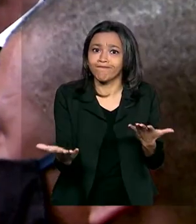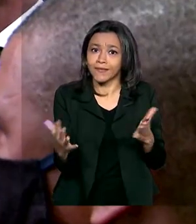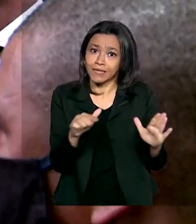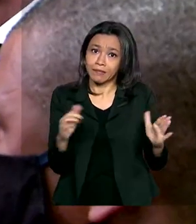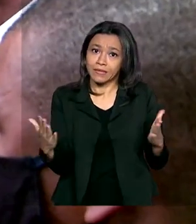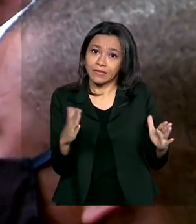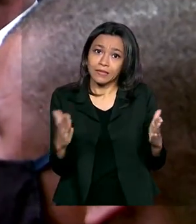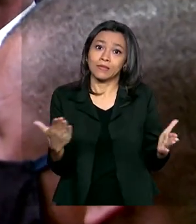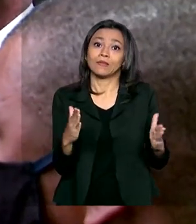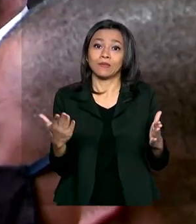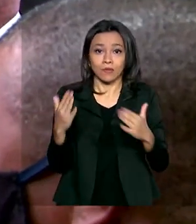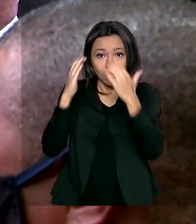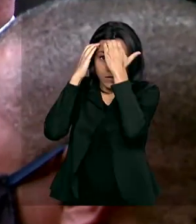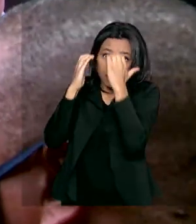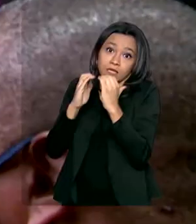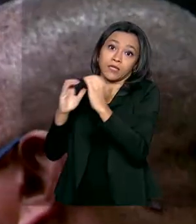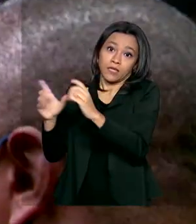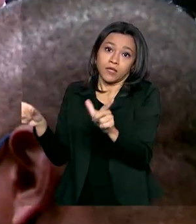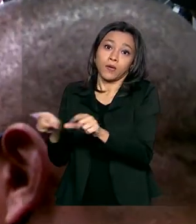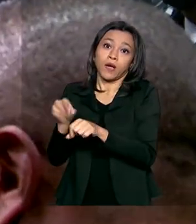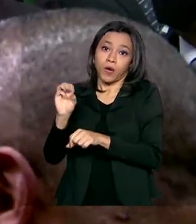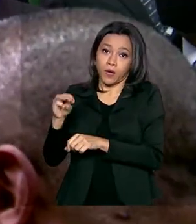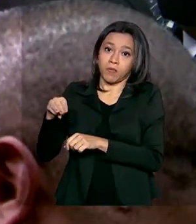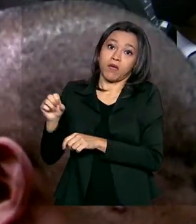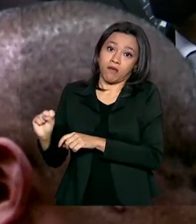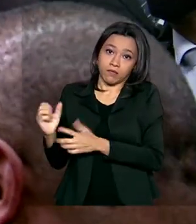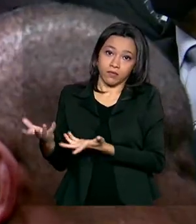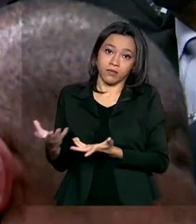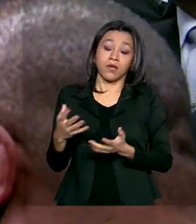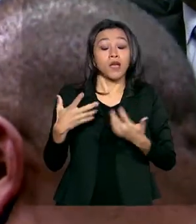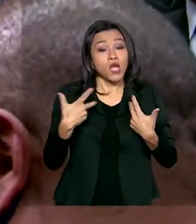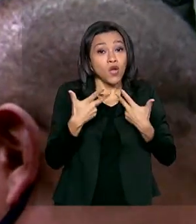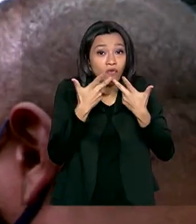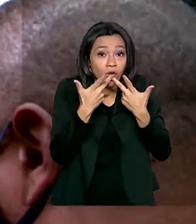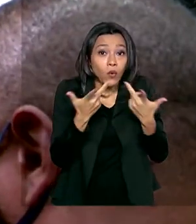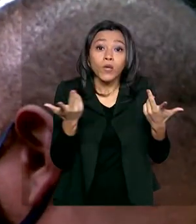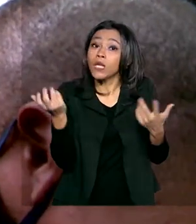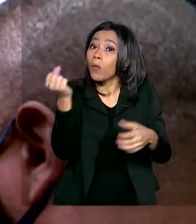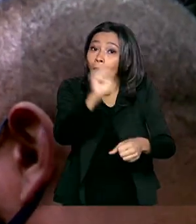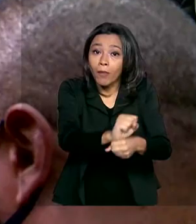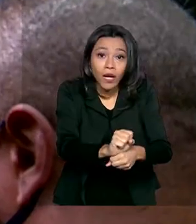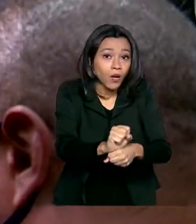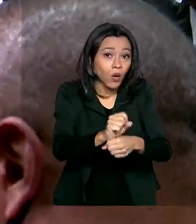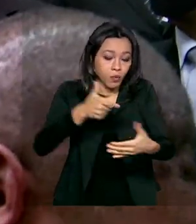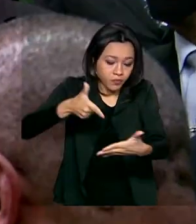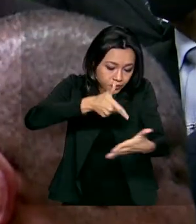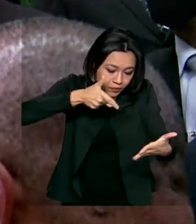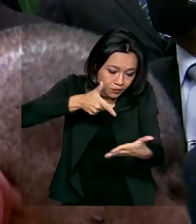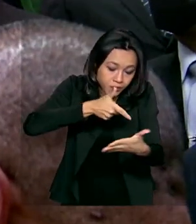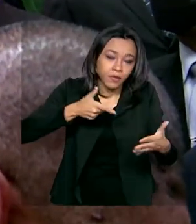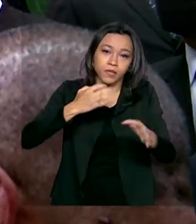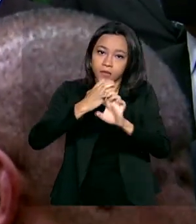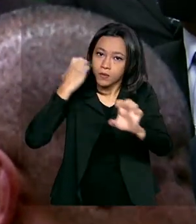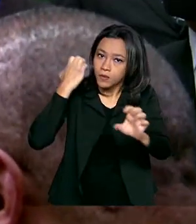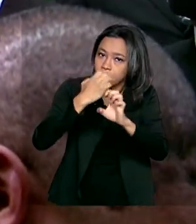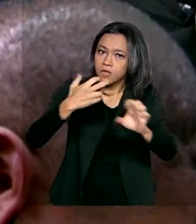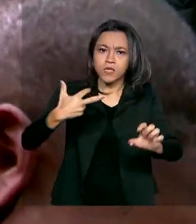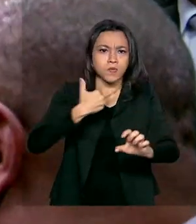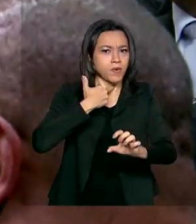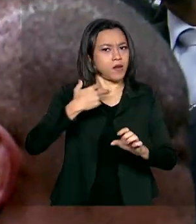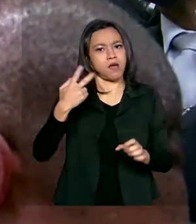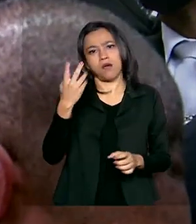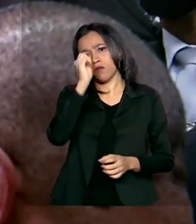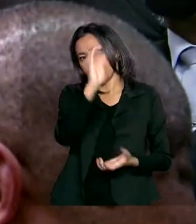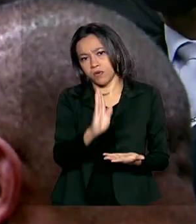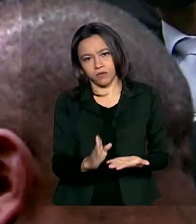da Organização Mundial da Saúde. Eu informo que a siderurgia não parou, como várias outras atividades não pararam no